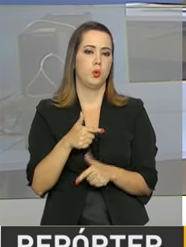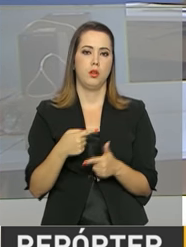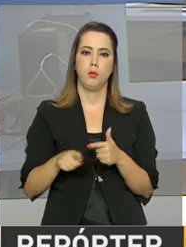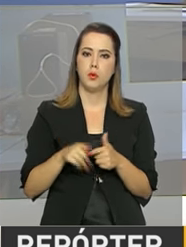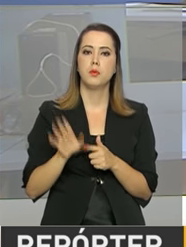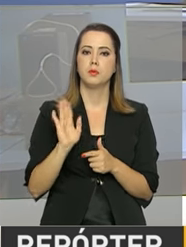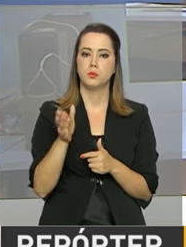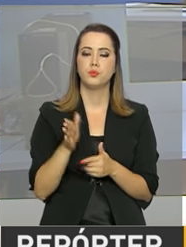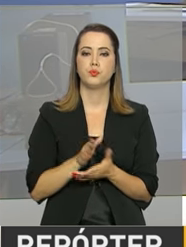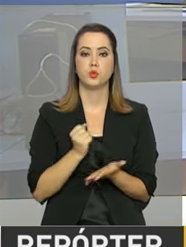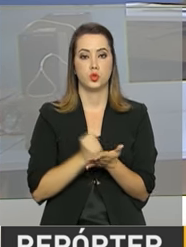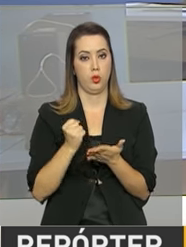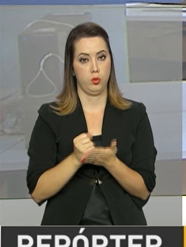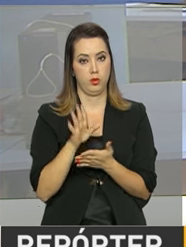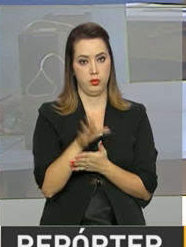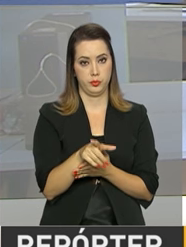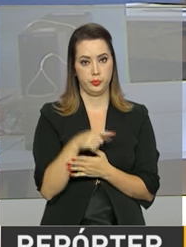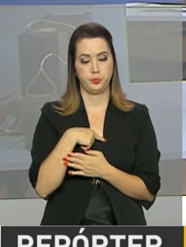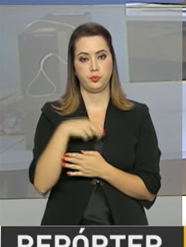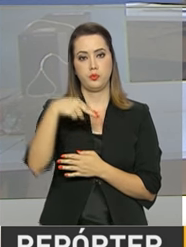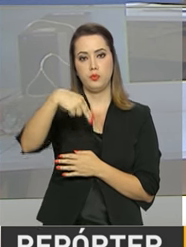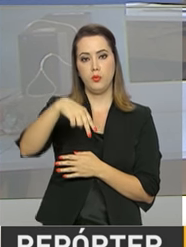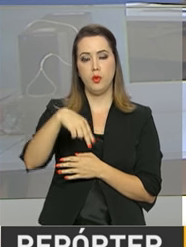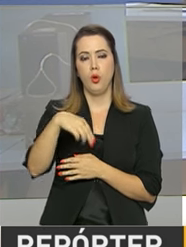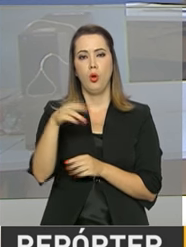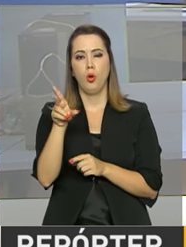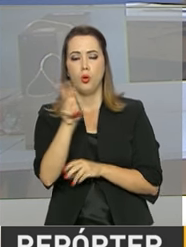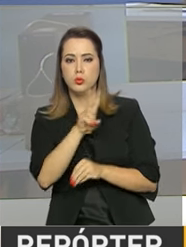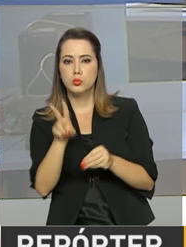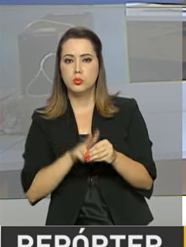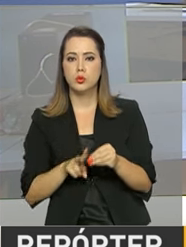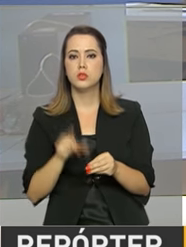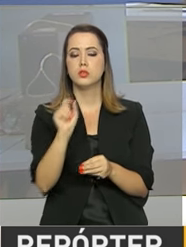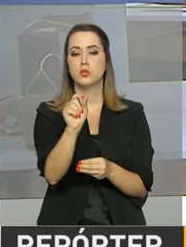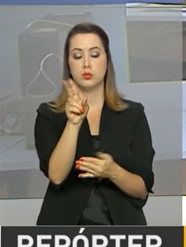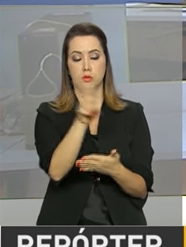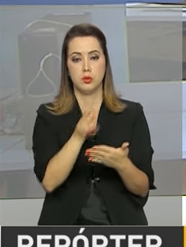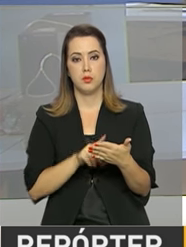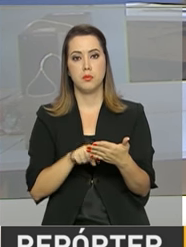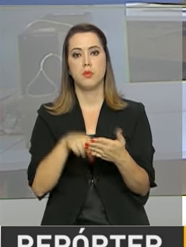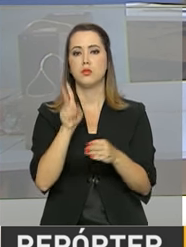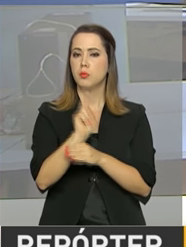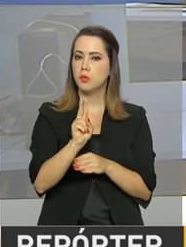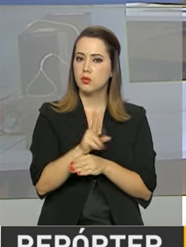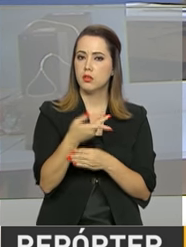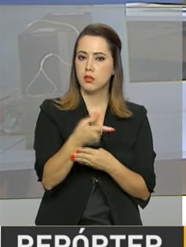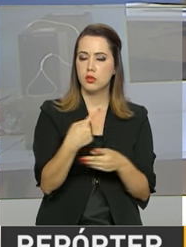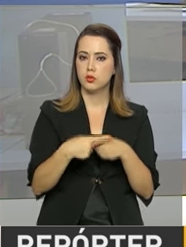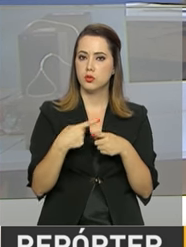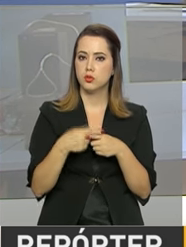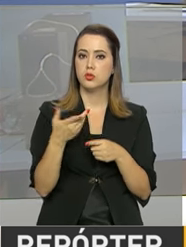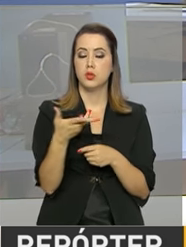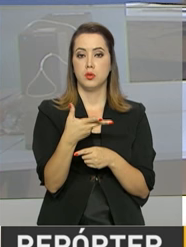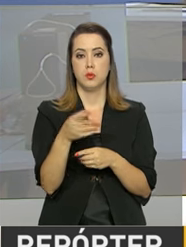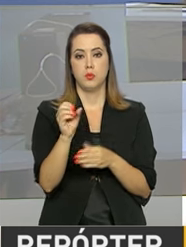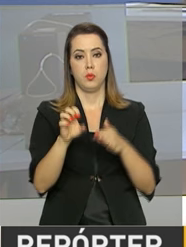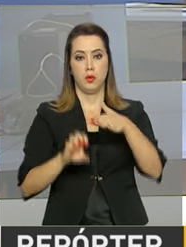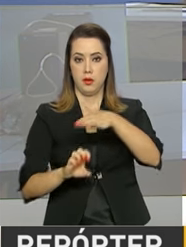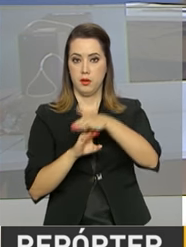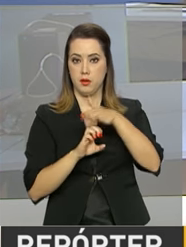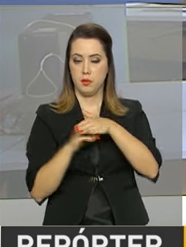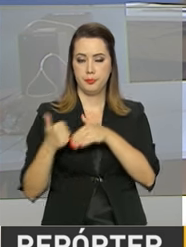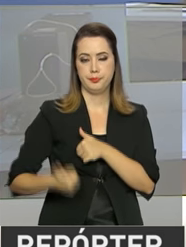monitoramento da Agência Nacional de Saúde Suplementar, feito a cada 3 meses, é uma medida de proteção já que pretende levar a operadora a